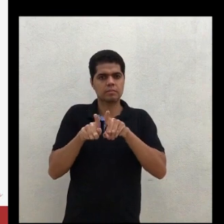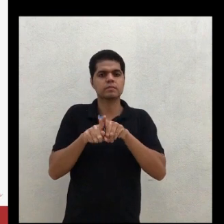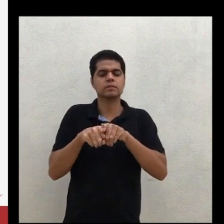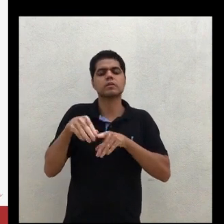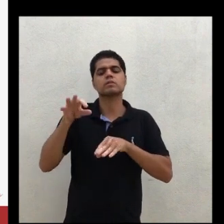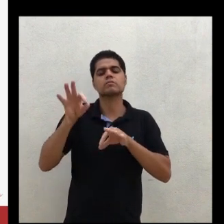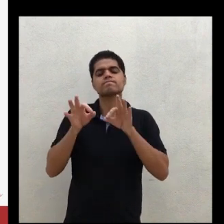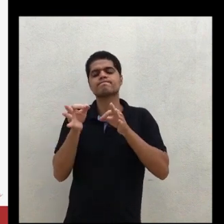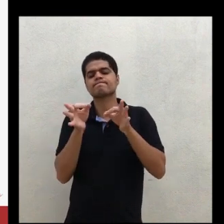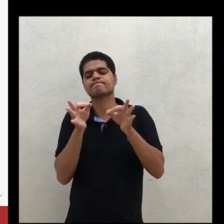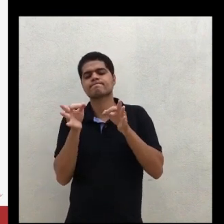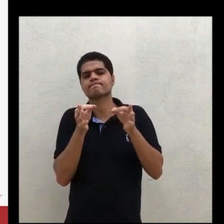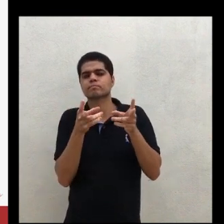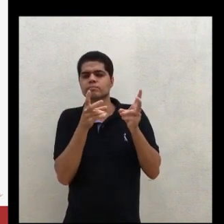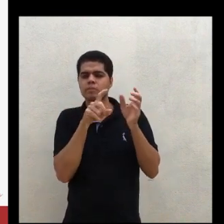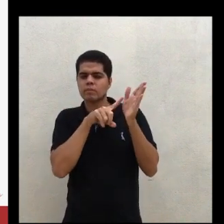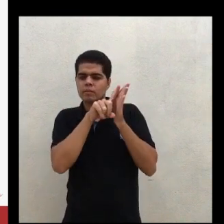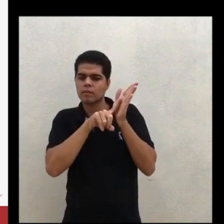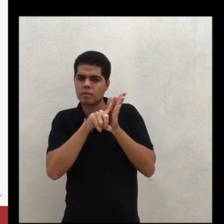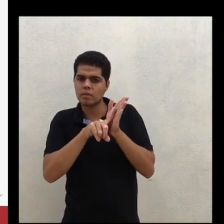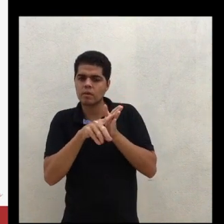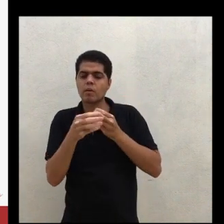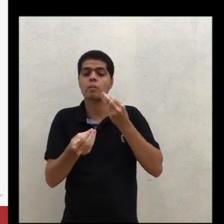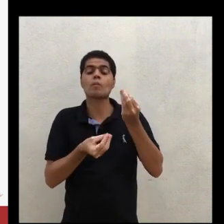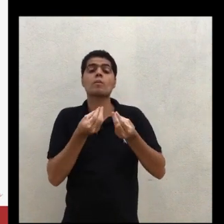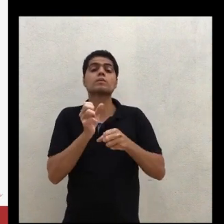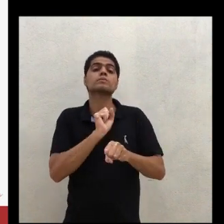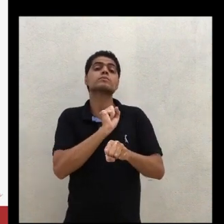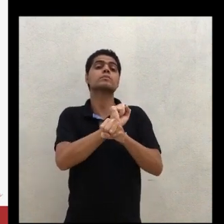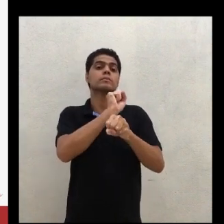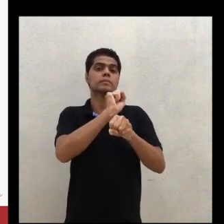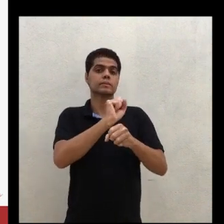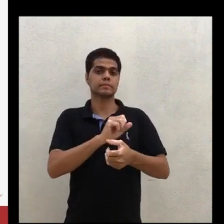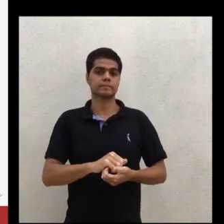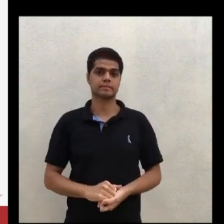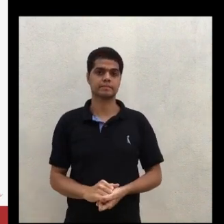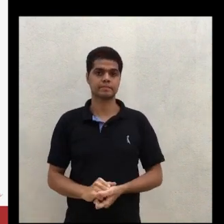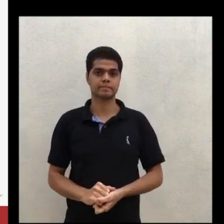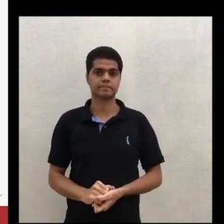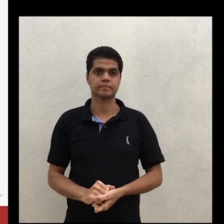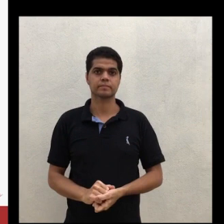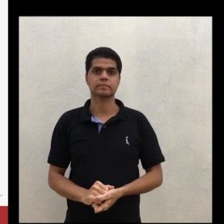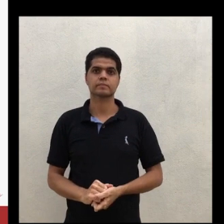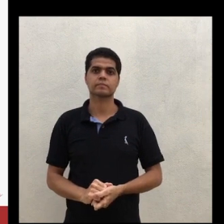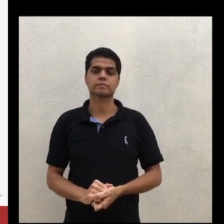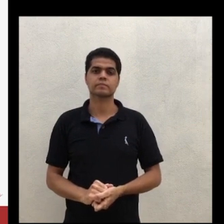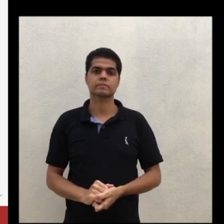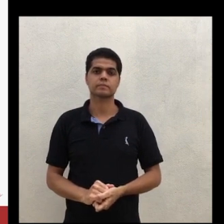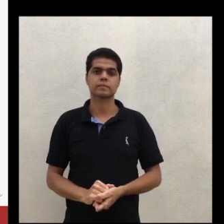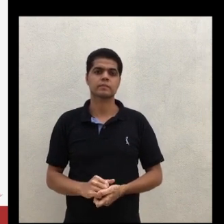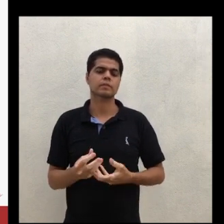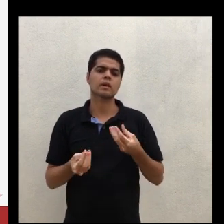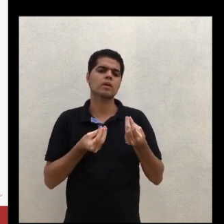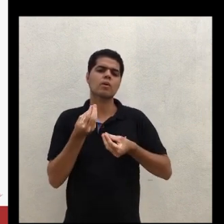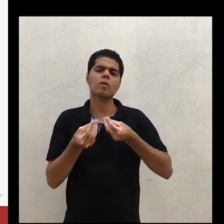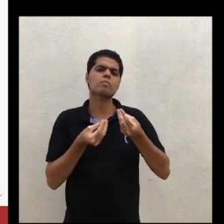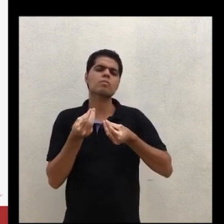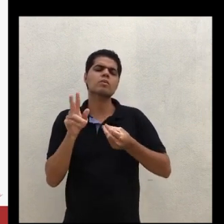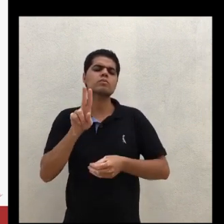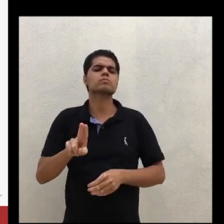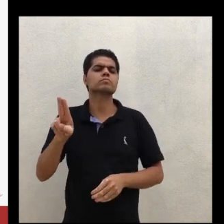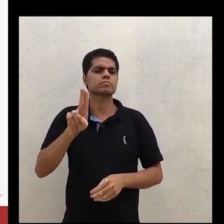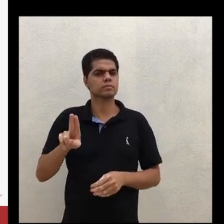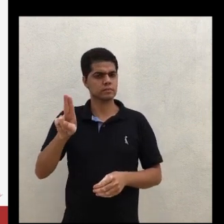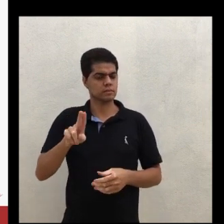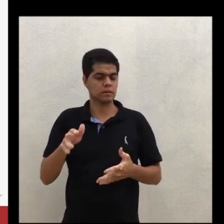Ok? Como é que trabalha então o sistema fuzzy? É muito simples, tá? É essa parte de cima do desenho, né? Eu